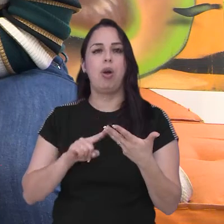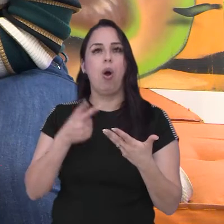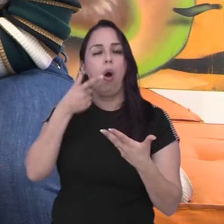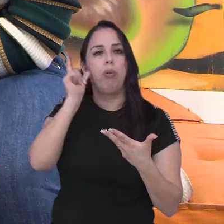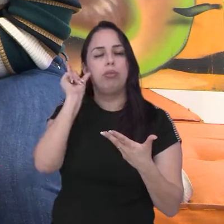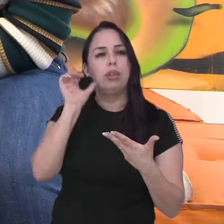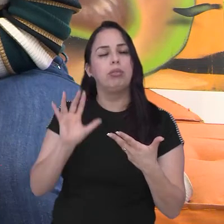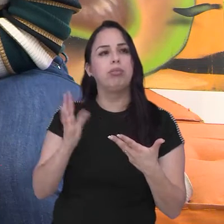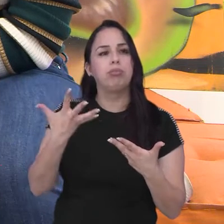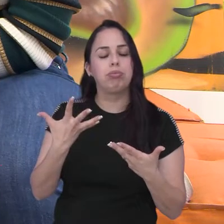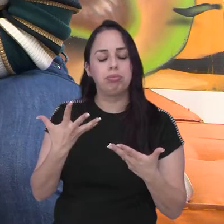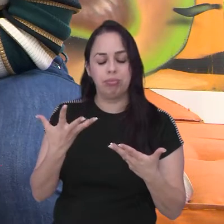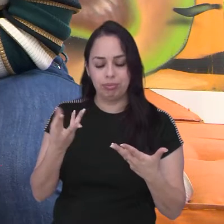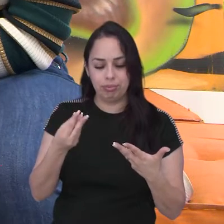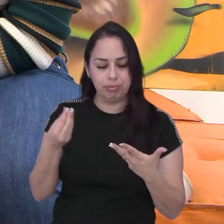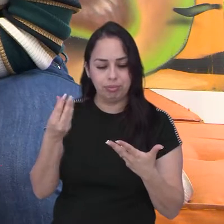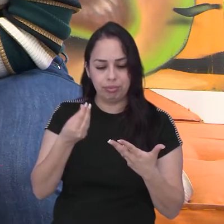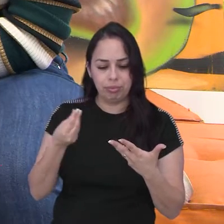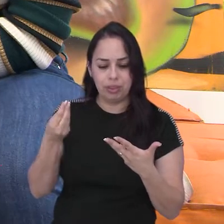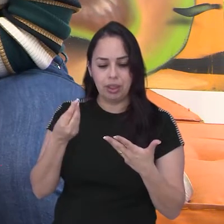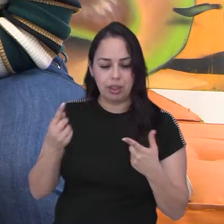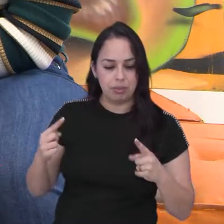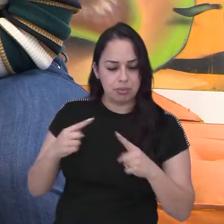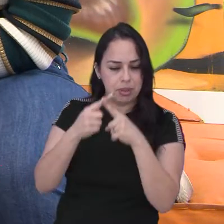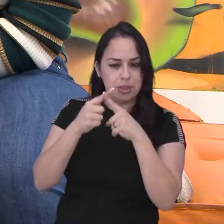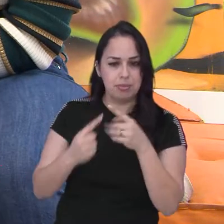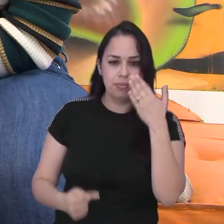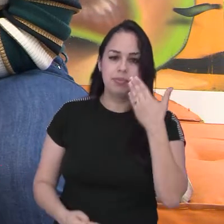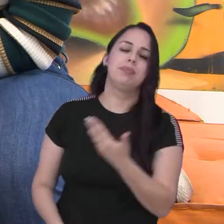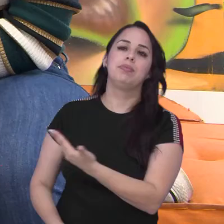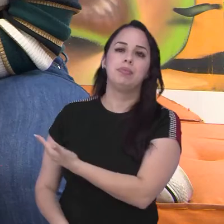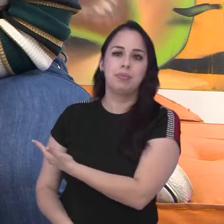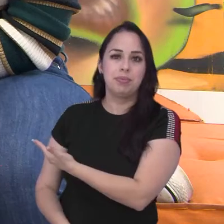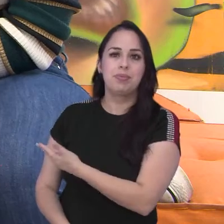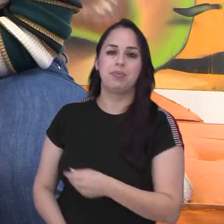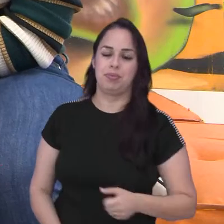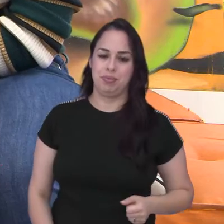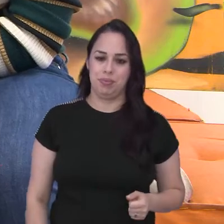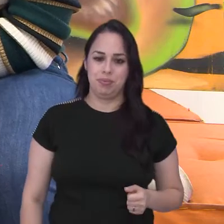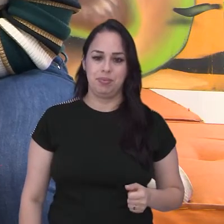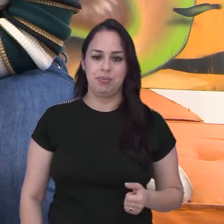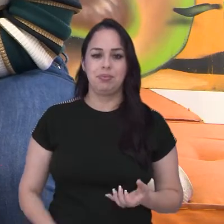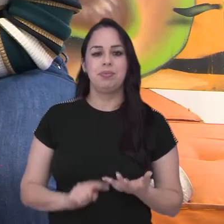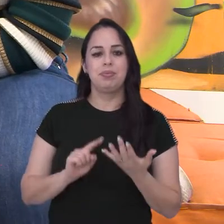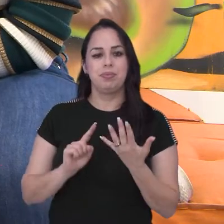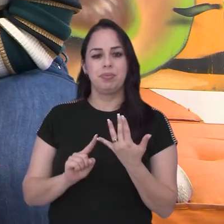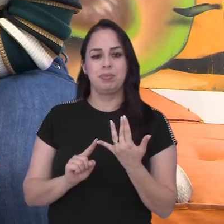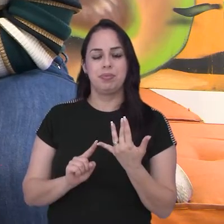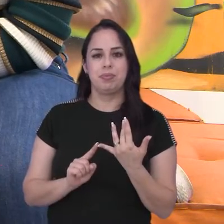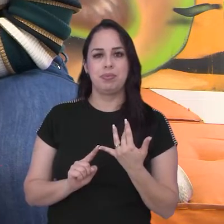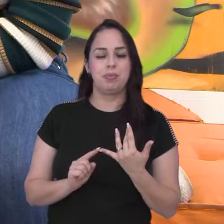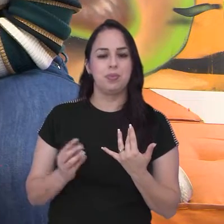Ontem aconteceu a Batalha do Bosque, que é no Bosque dos Itês.